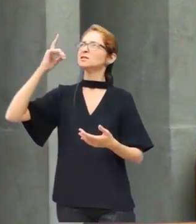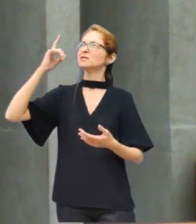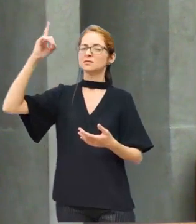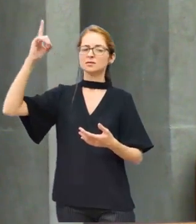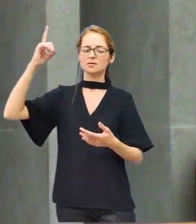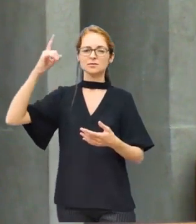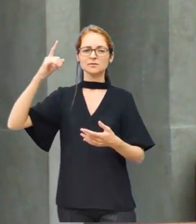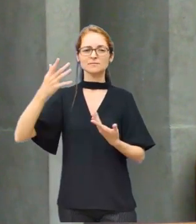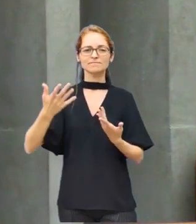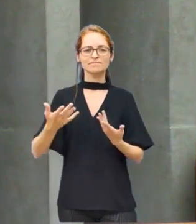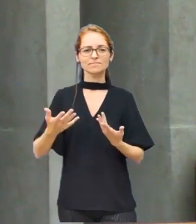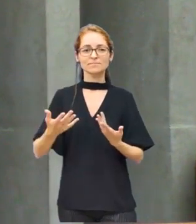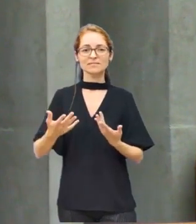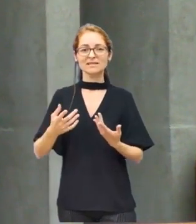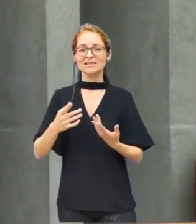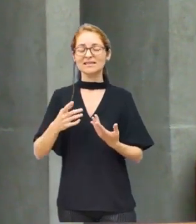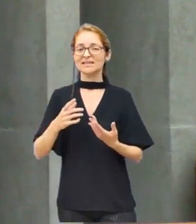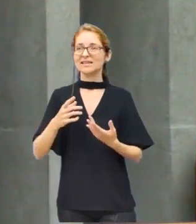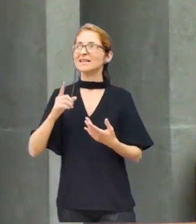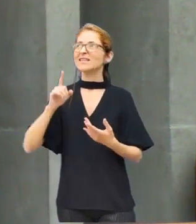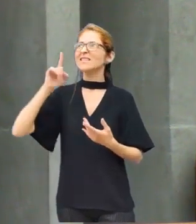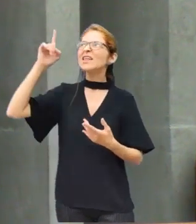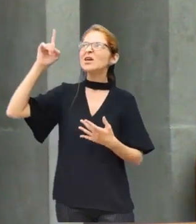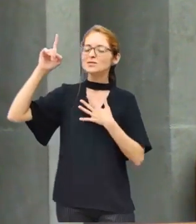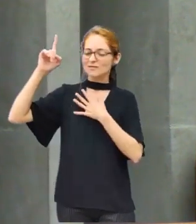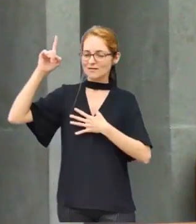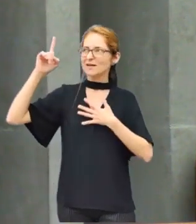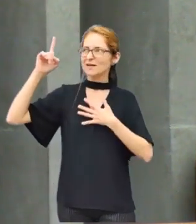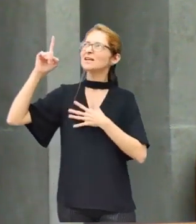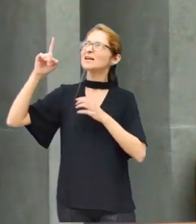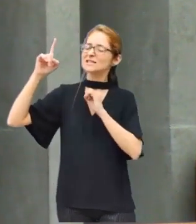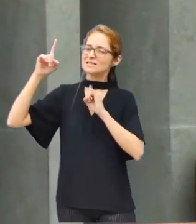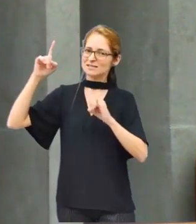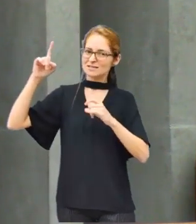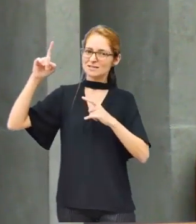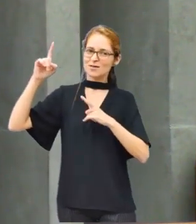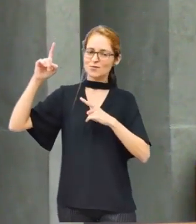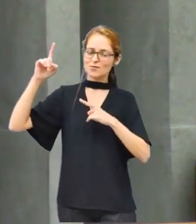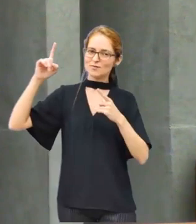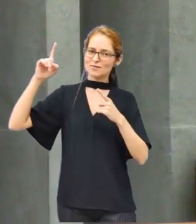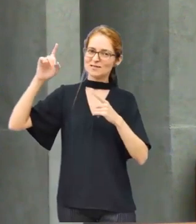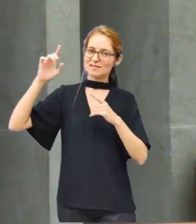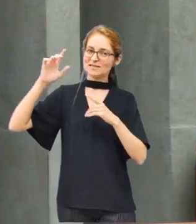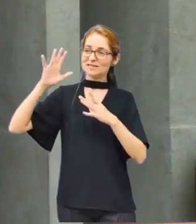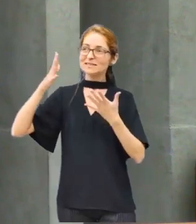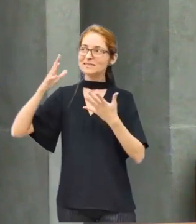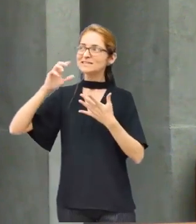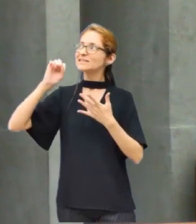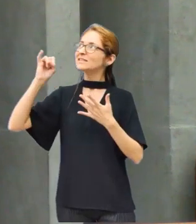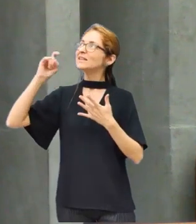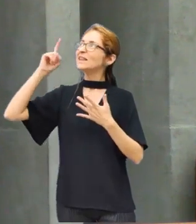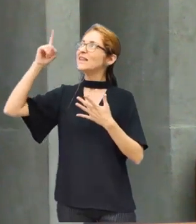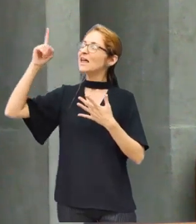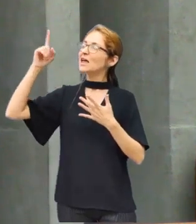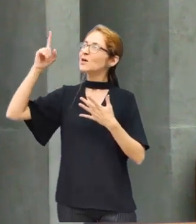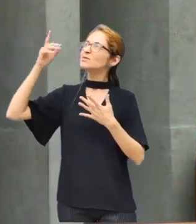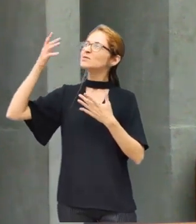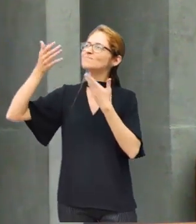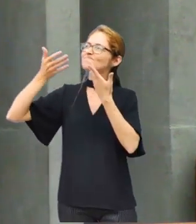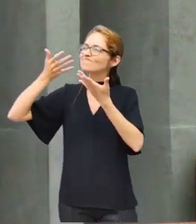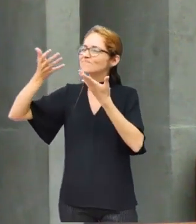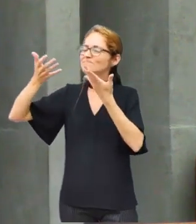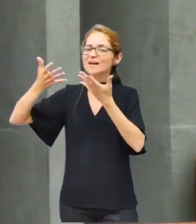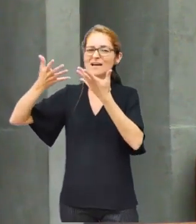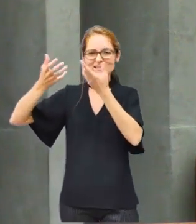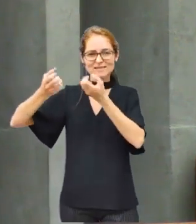ele diz: será que Deus vai se agradar dessa decisão? Será que Deus vai ser honrado em eu aceitar ou